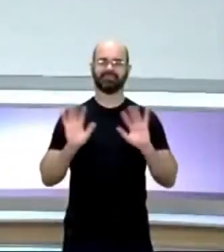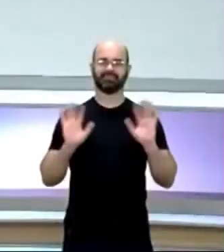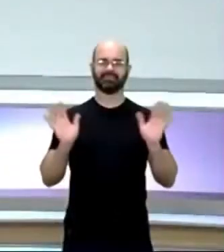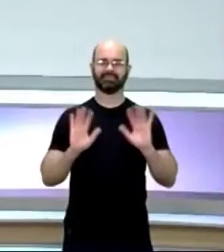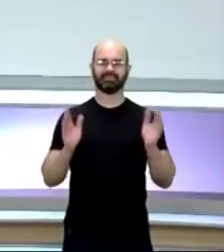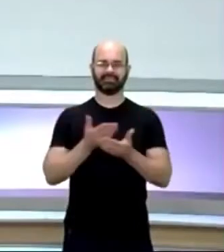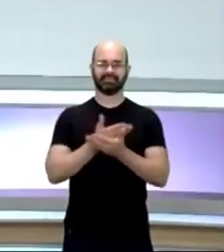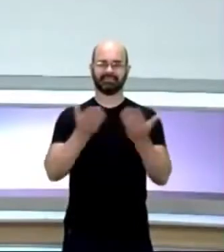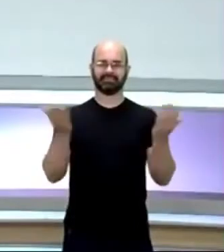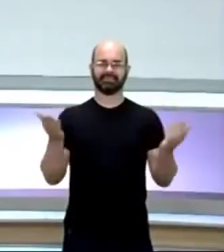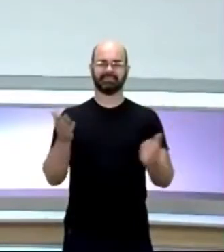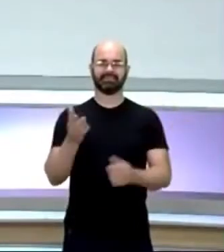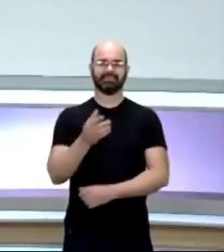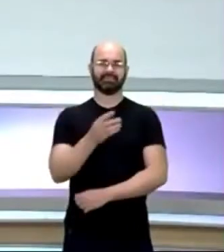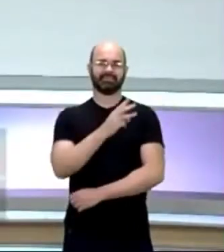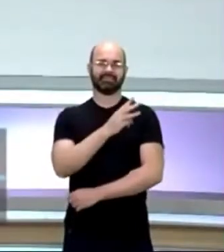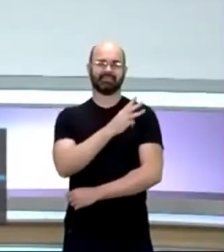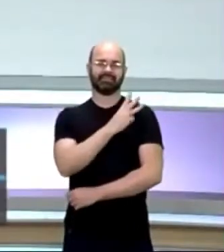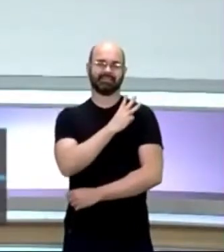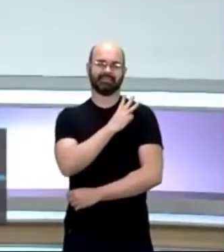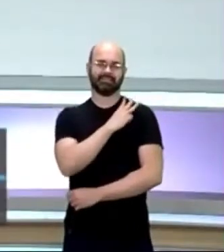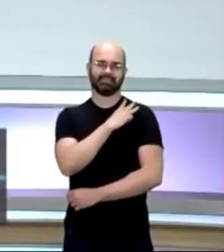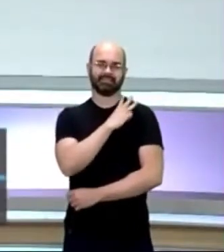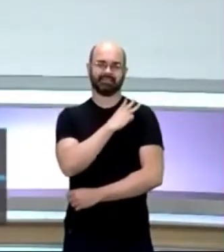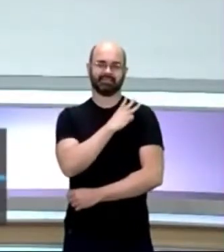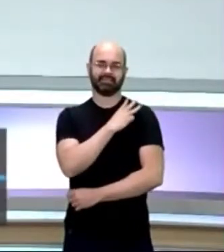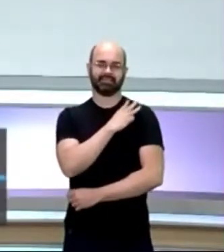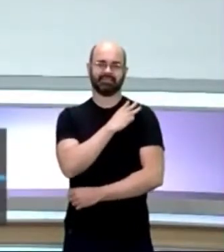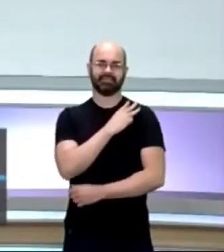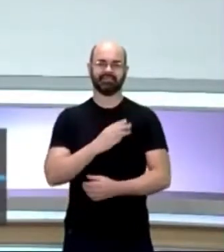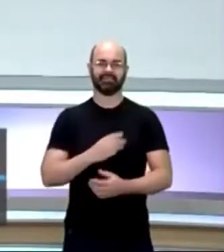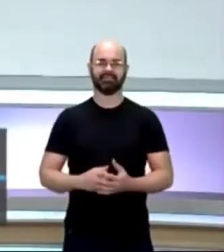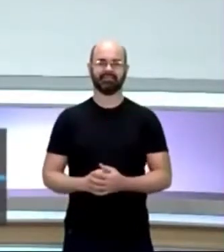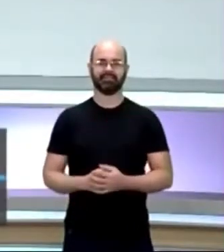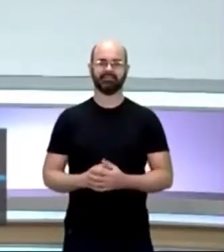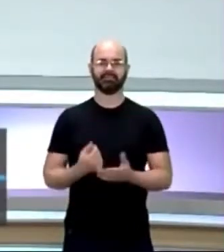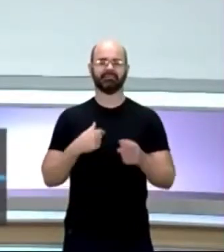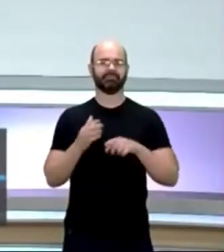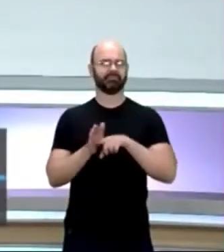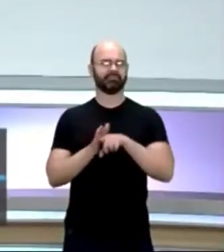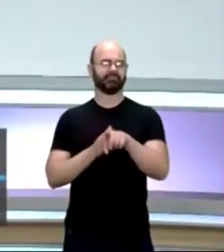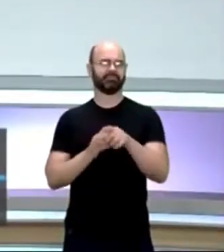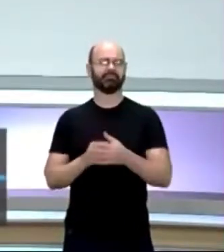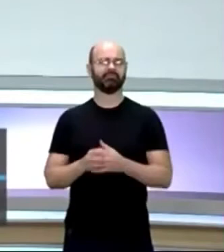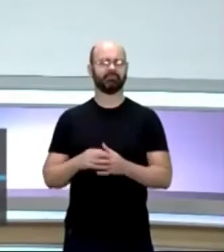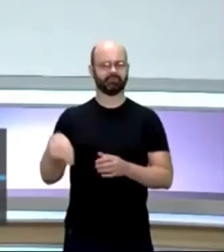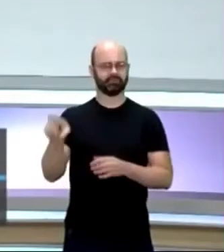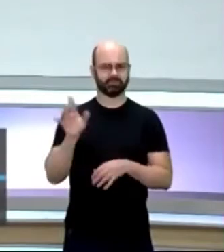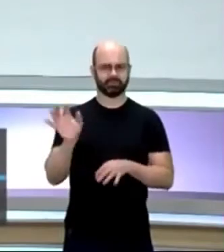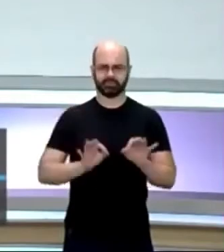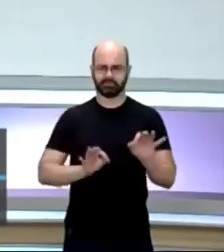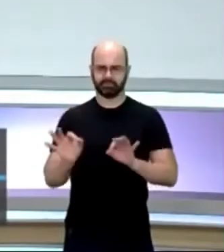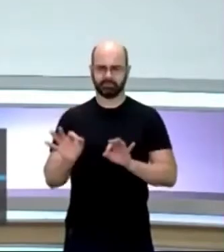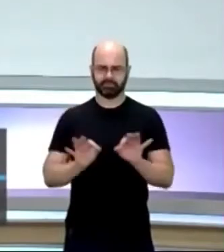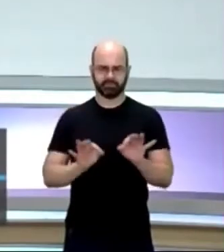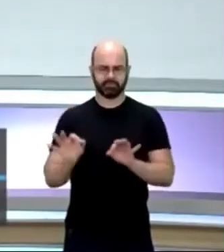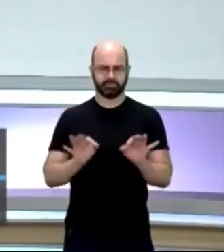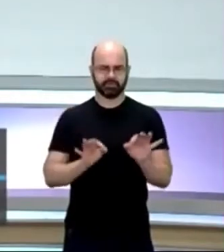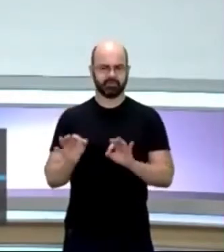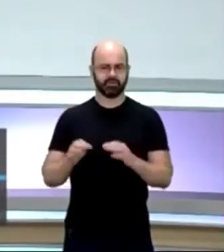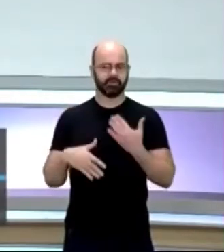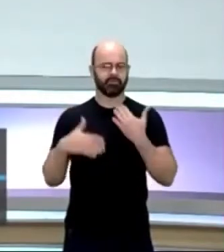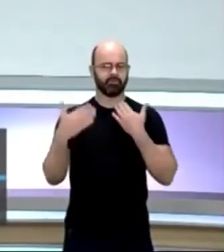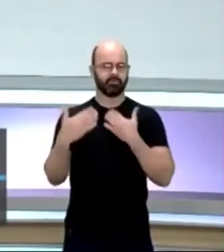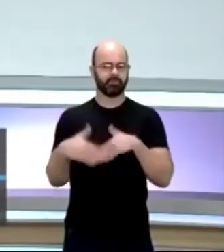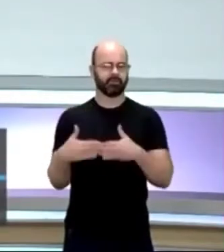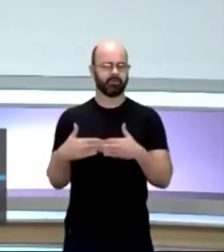galerinha da terceira série do ensino médio, vou fazer uma pergunta aí para vocês. Estão se preparando para as provas aí